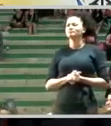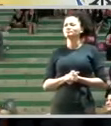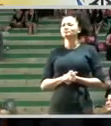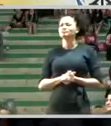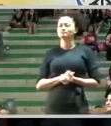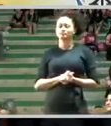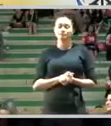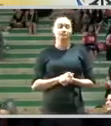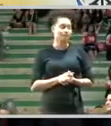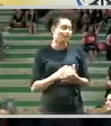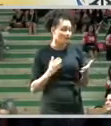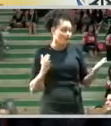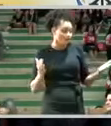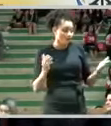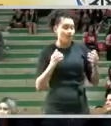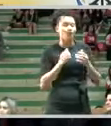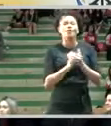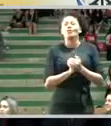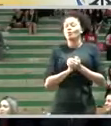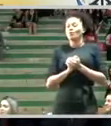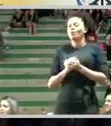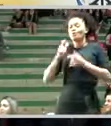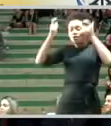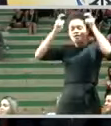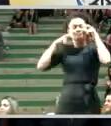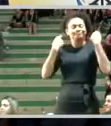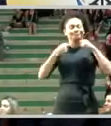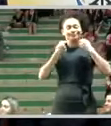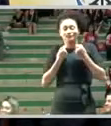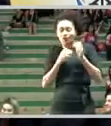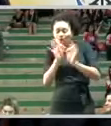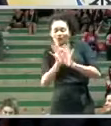o rei vai ter que refazer a viagem por causa do Zé Ninguém, gente.